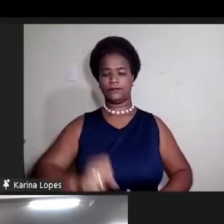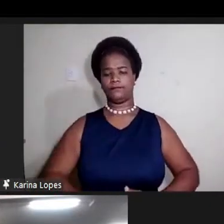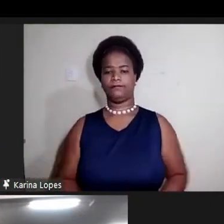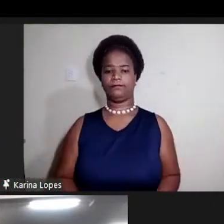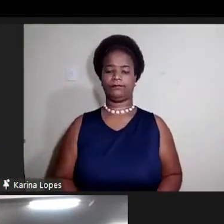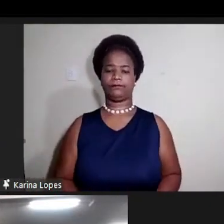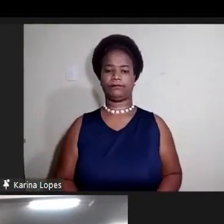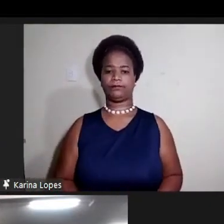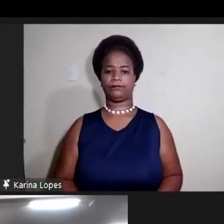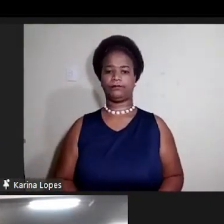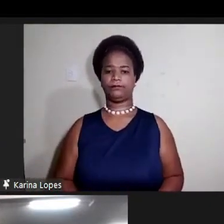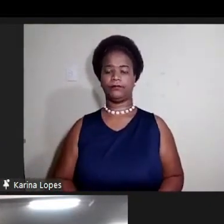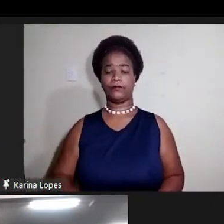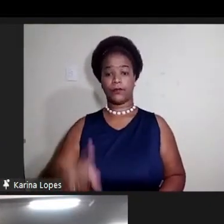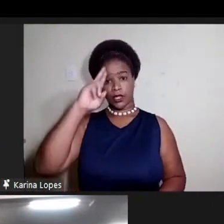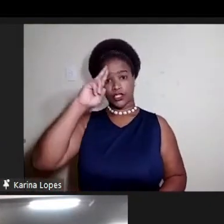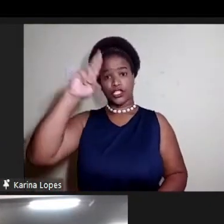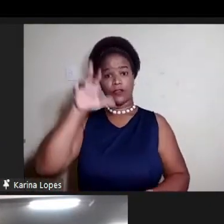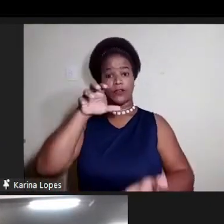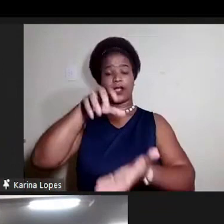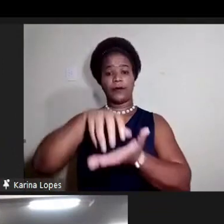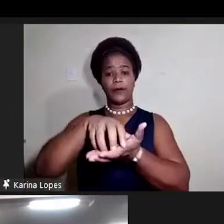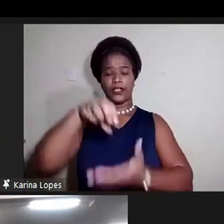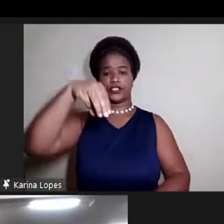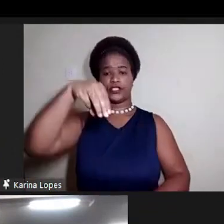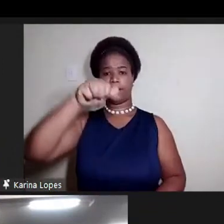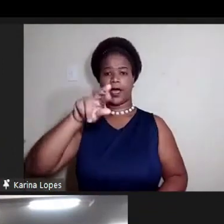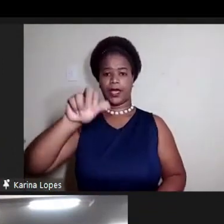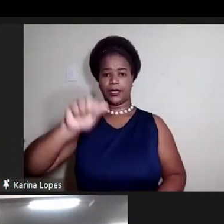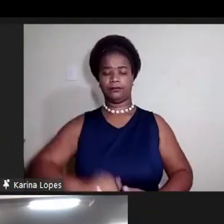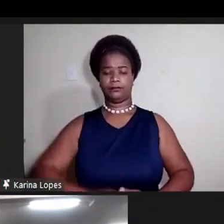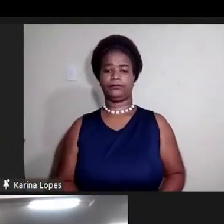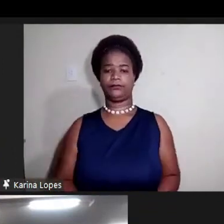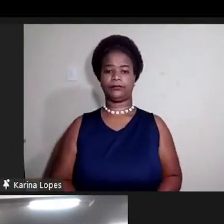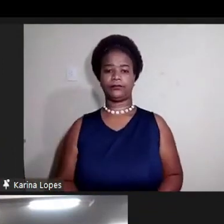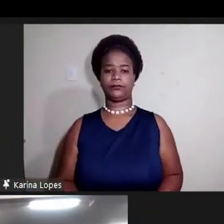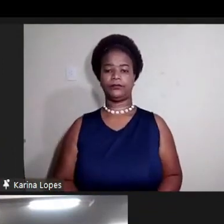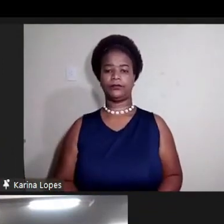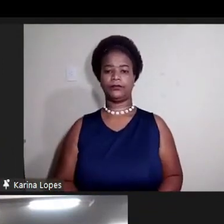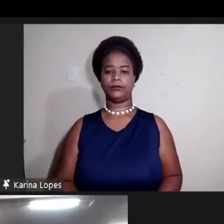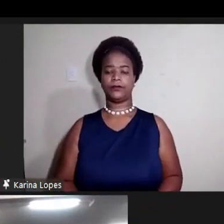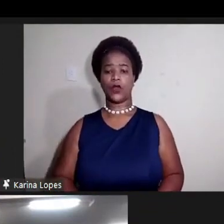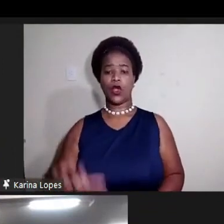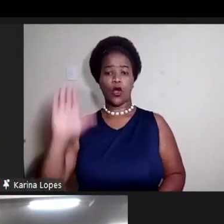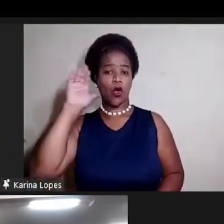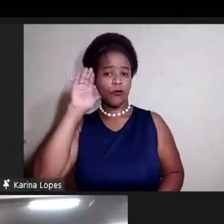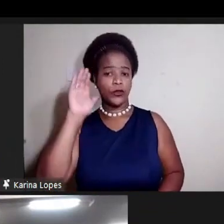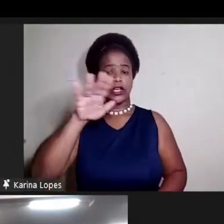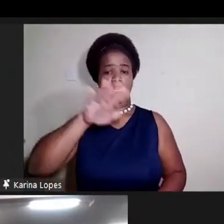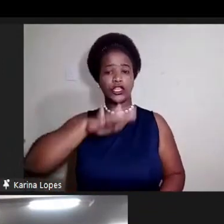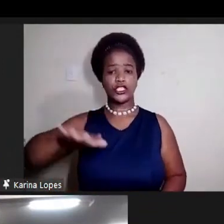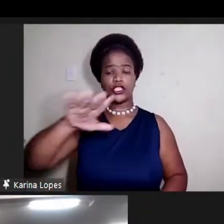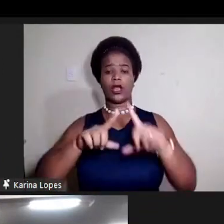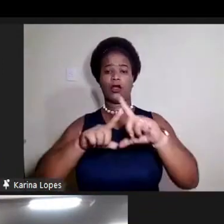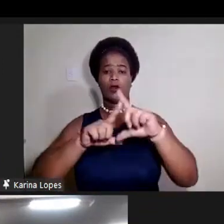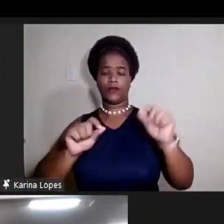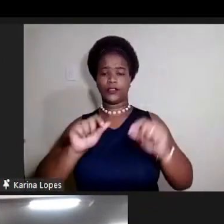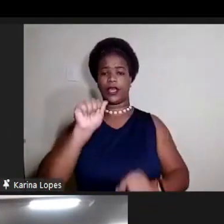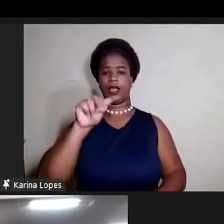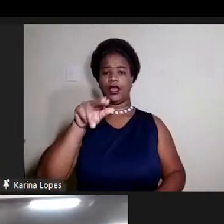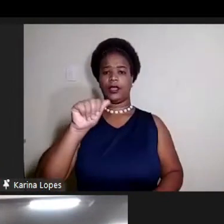chefe de gabinete, Mara Mendonça Loureiro, ouvidora-geral da Universidade Federal de Juiz de Fora, Ana Cláudia Rodrigues